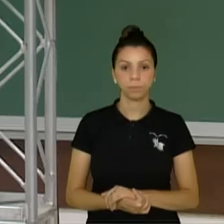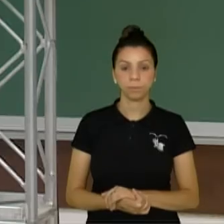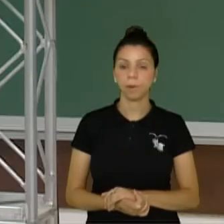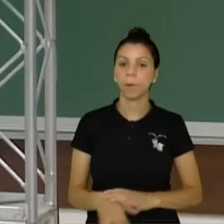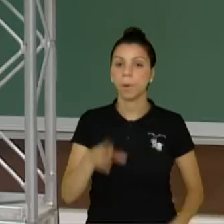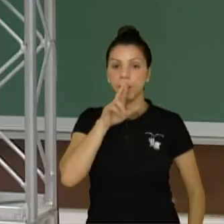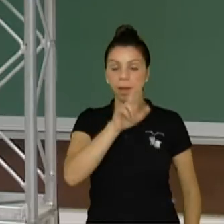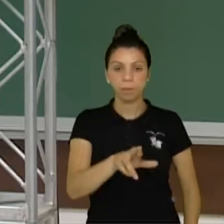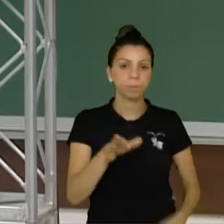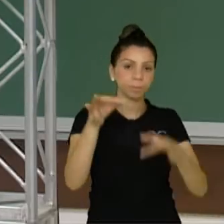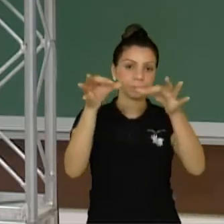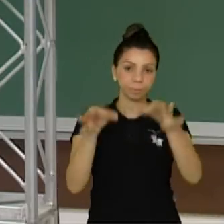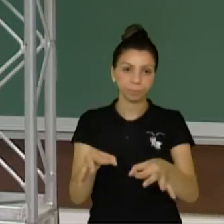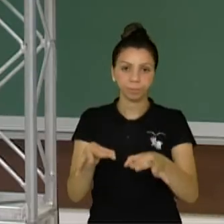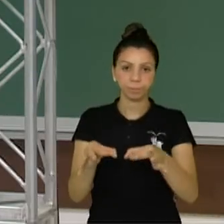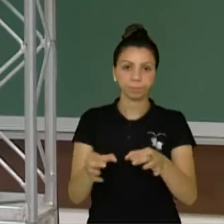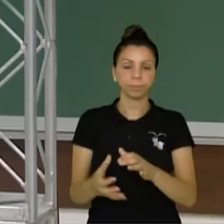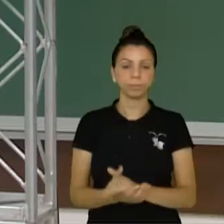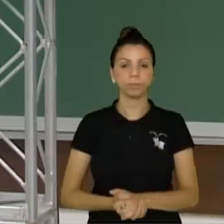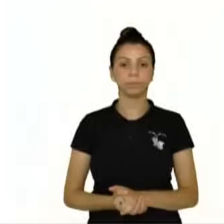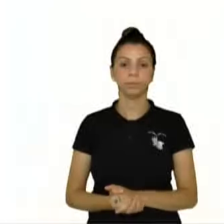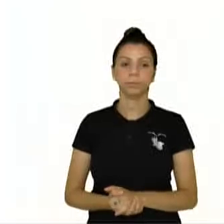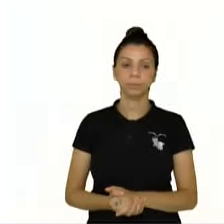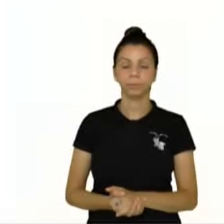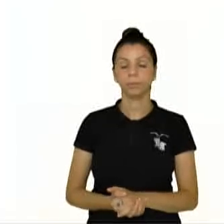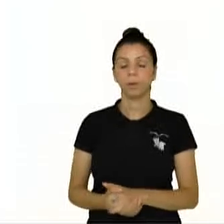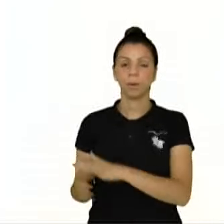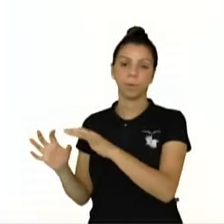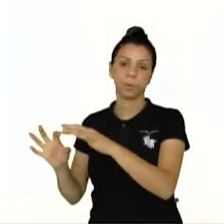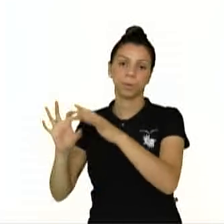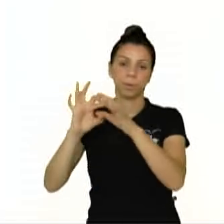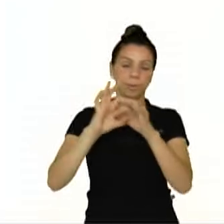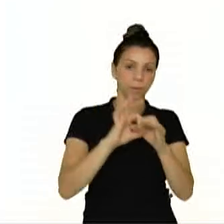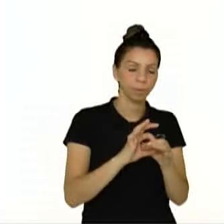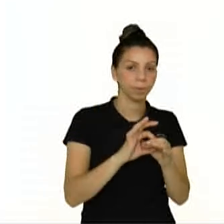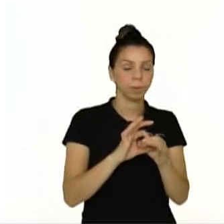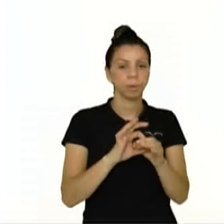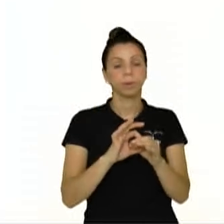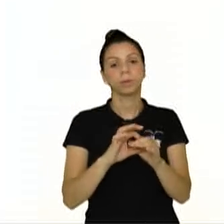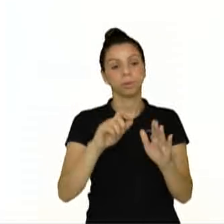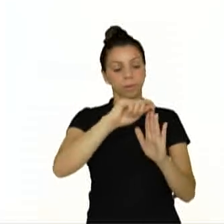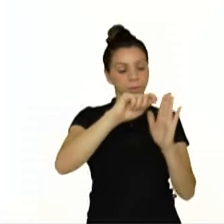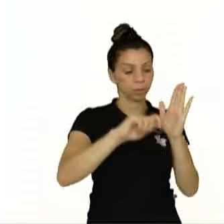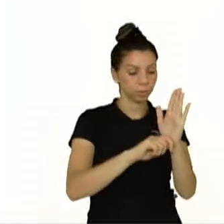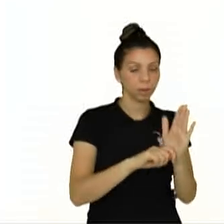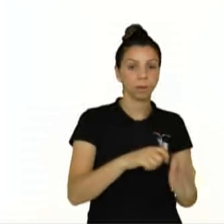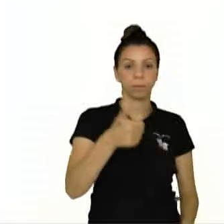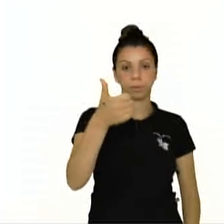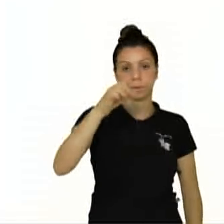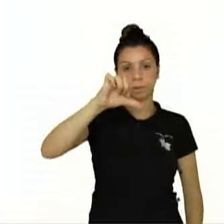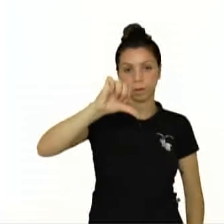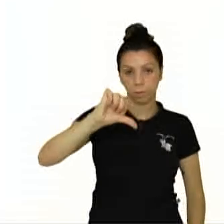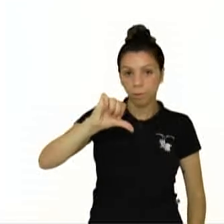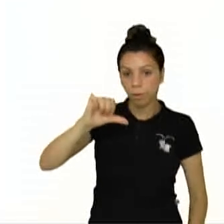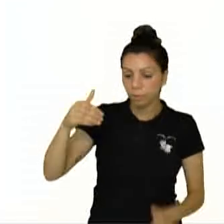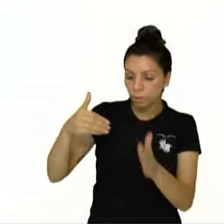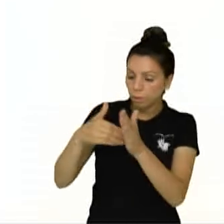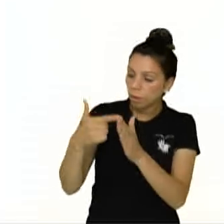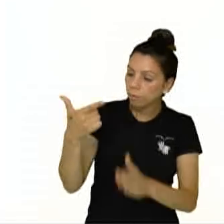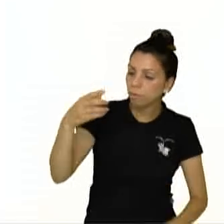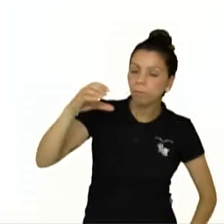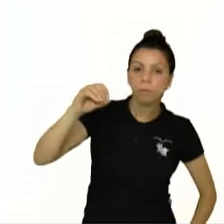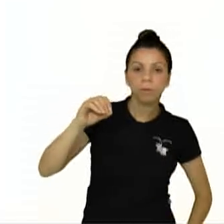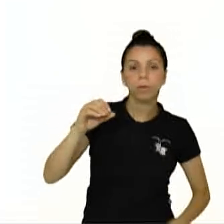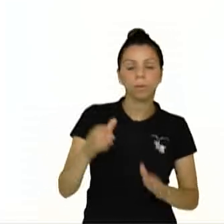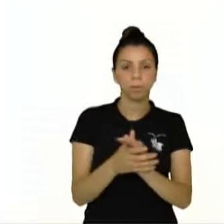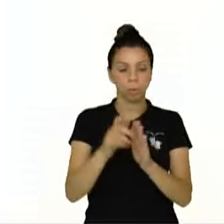E a resposta certa é: no contexto de transição entre os séculos 19 e 20, no contexto de